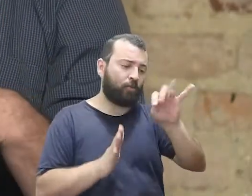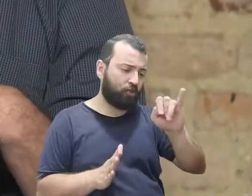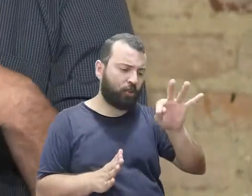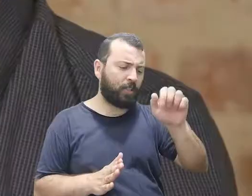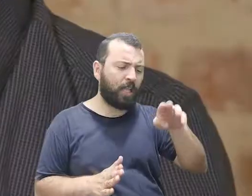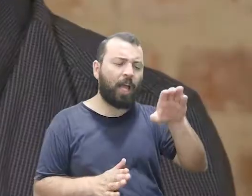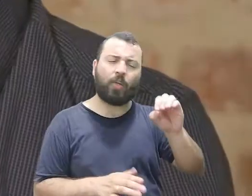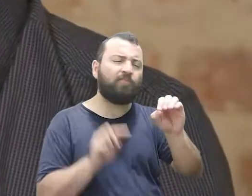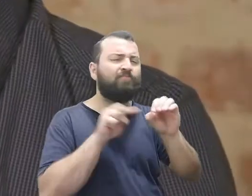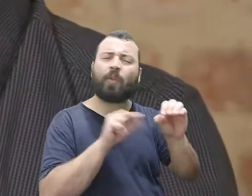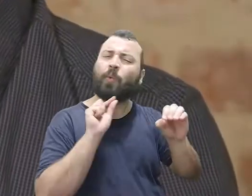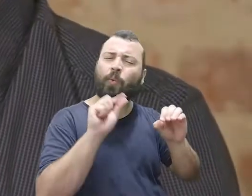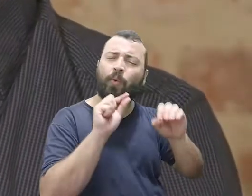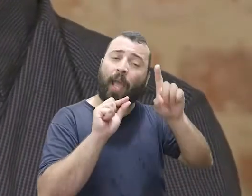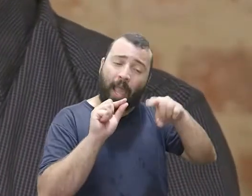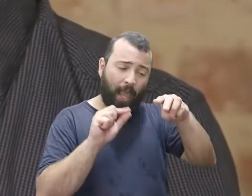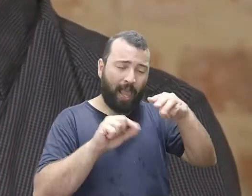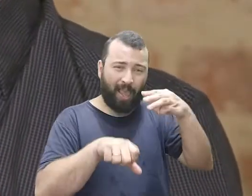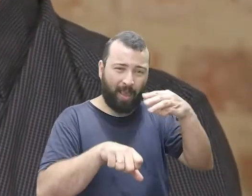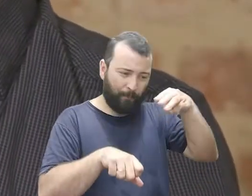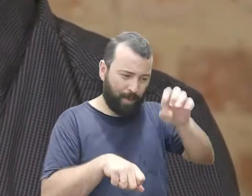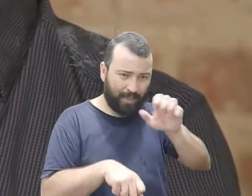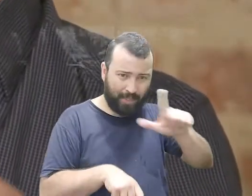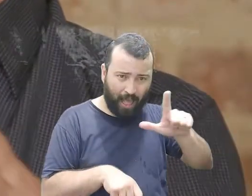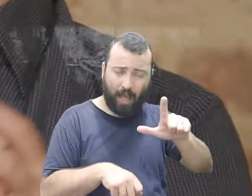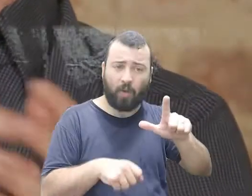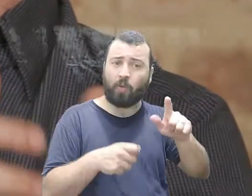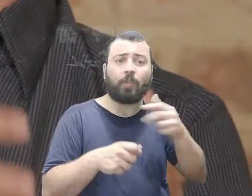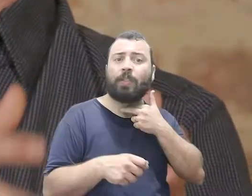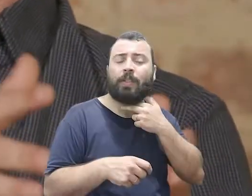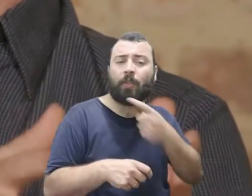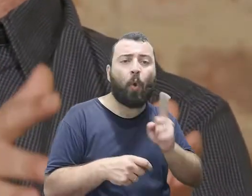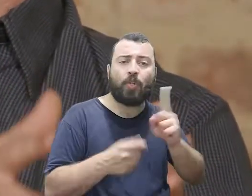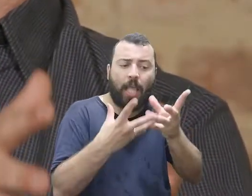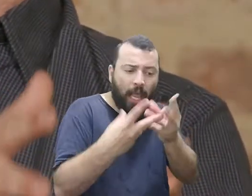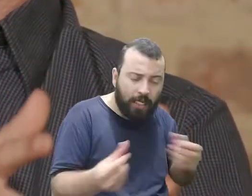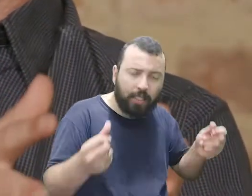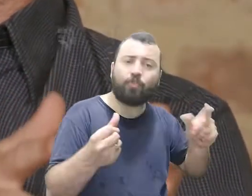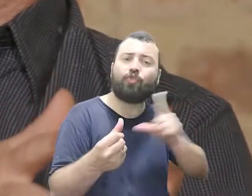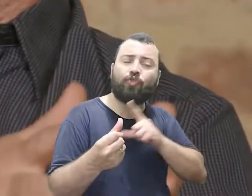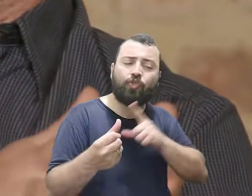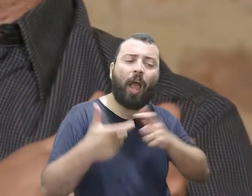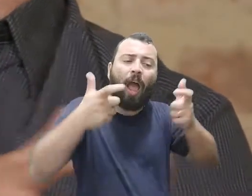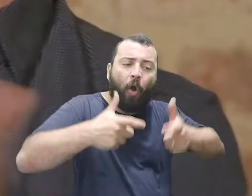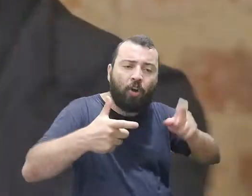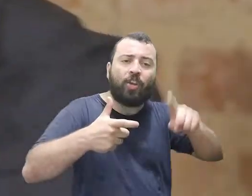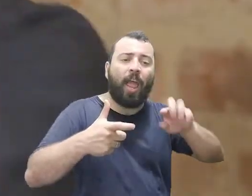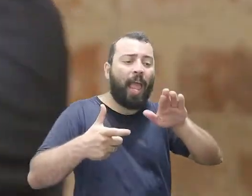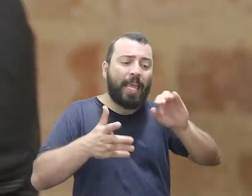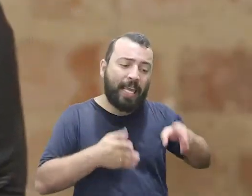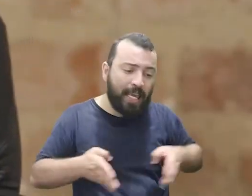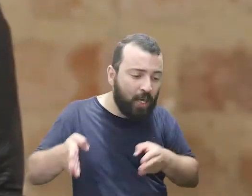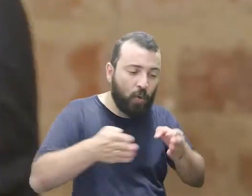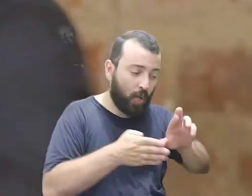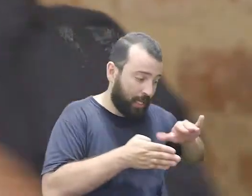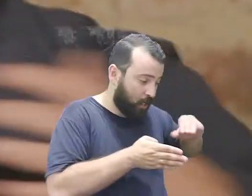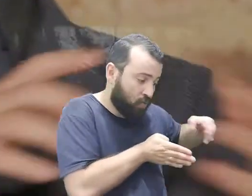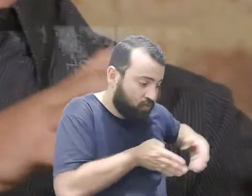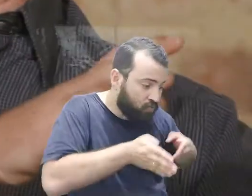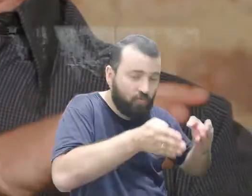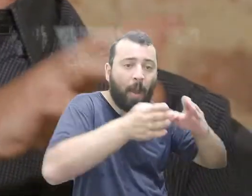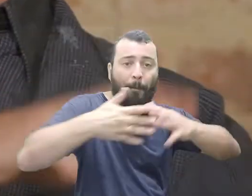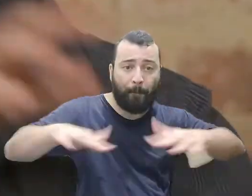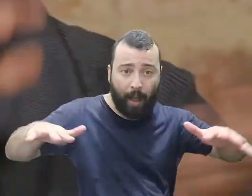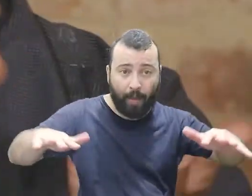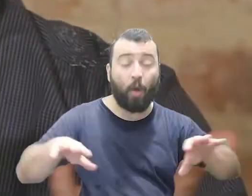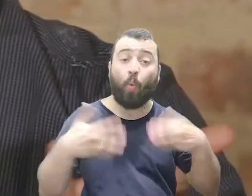titânio. Titânio é um metal insolúvel que é transportado principalmente pelos rios para o mar. Quando